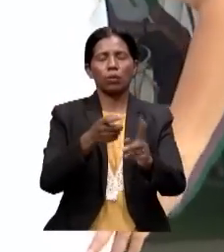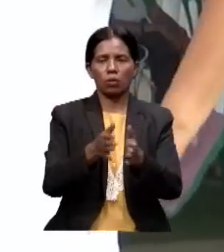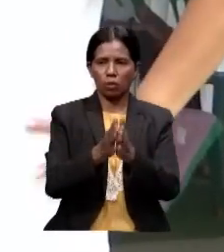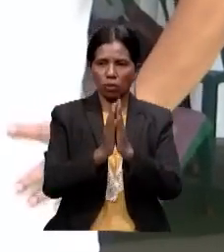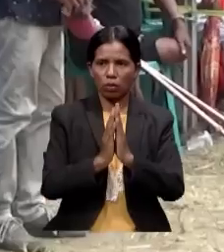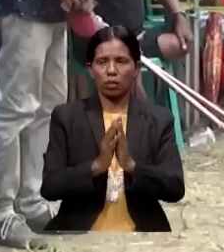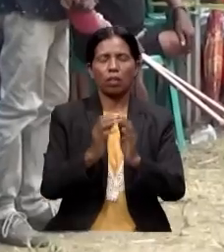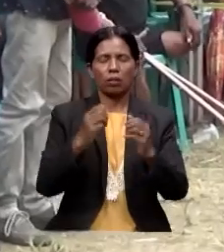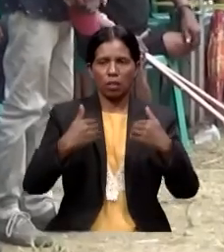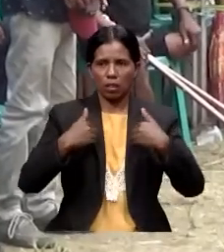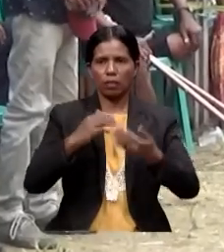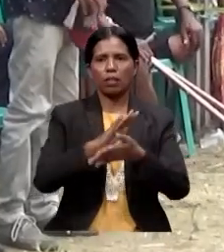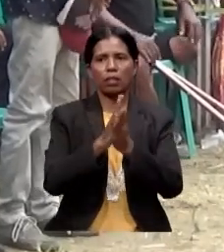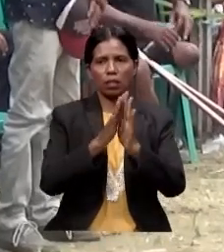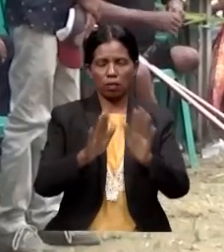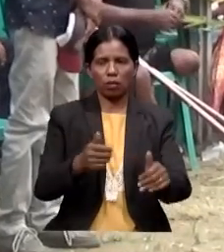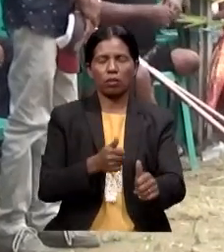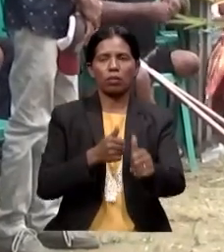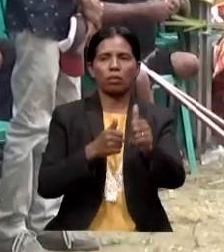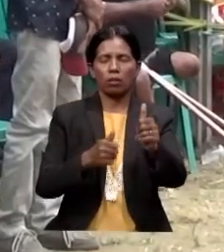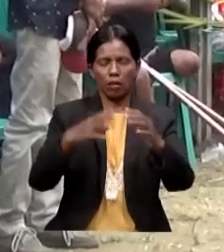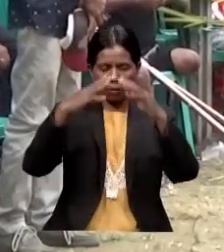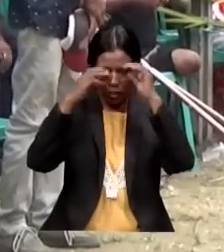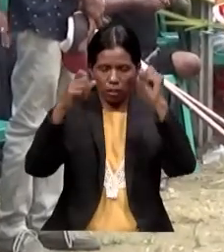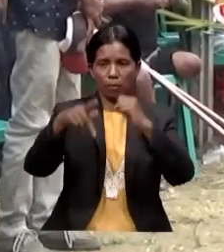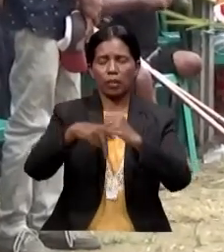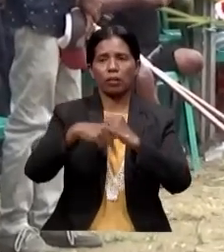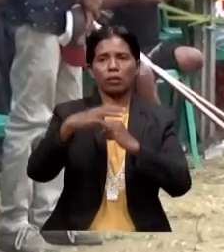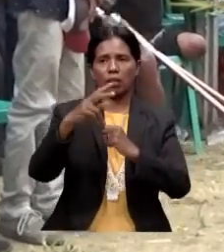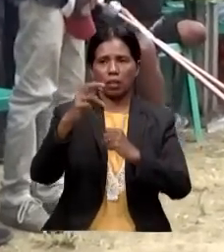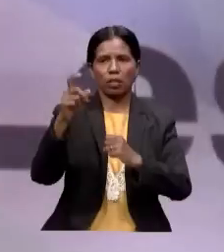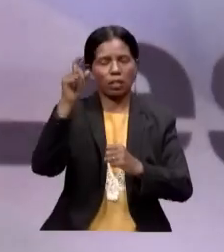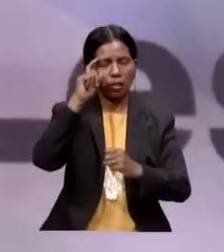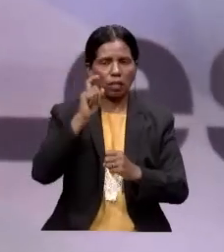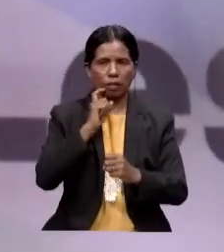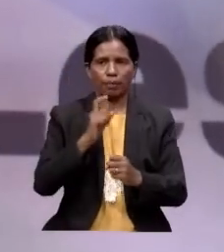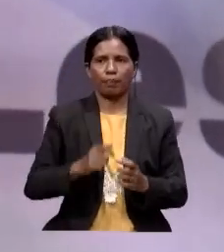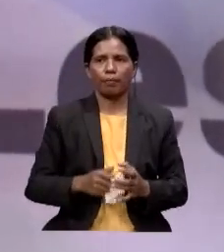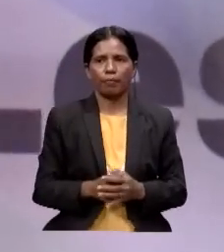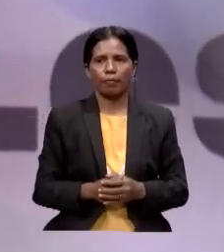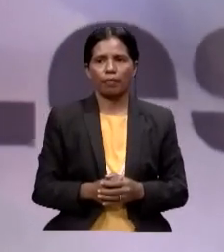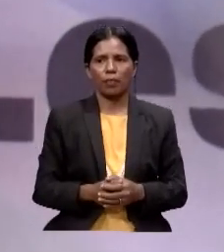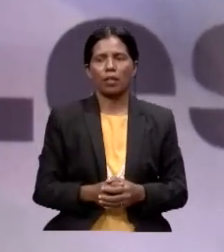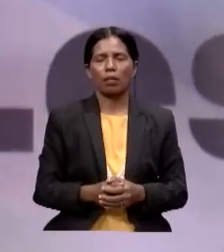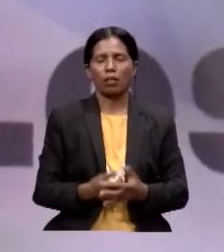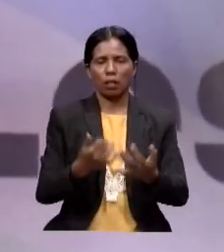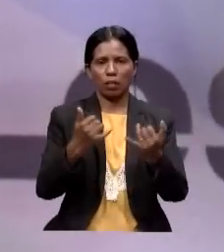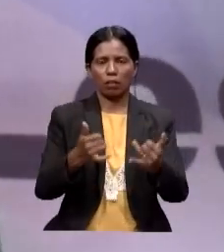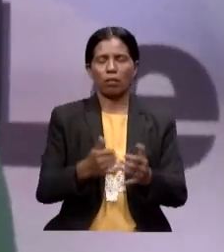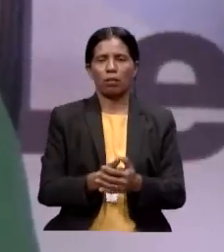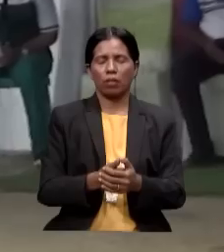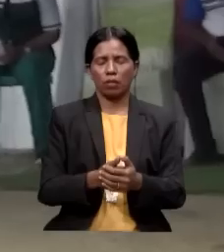atukrina Fatin Dame, tira orientação presidente Partido Senarte, Kairala Sanan Guzmán. Abonano mo sa meno ba